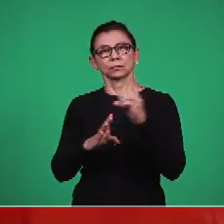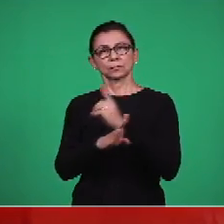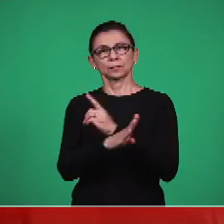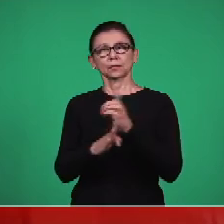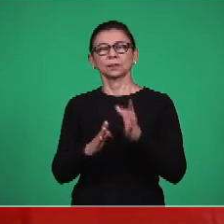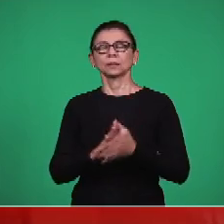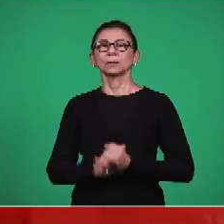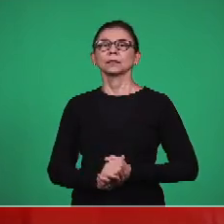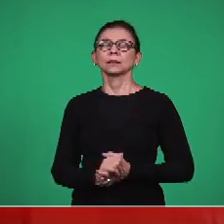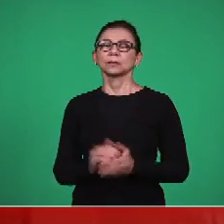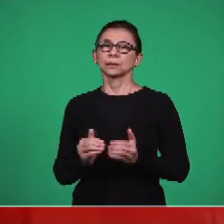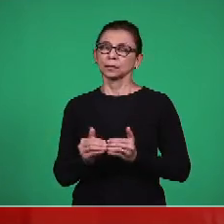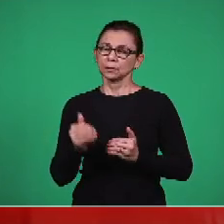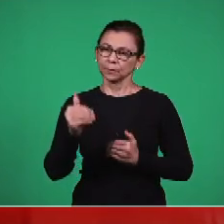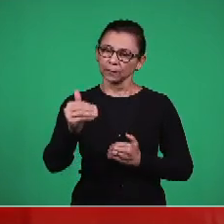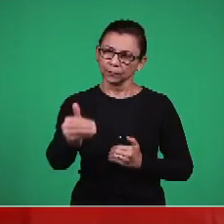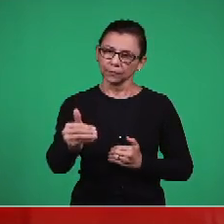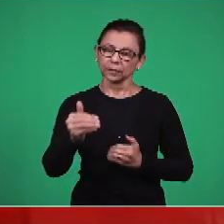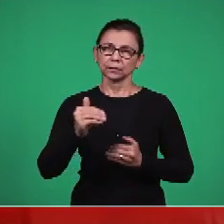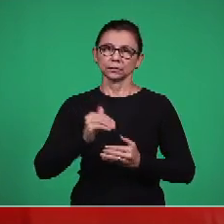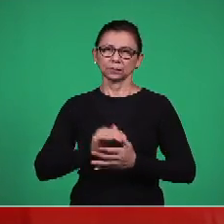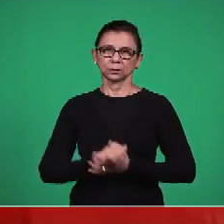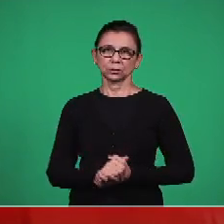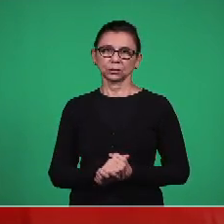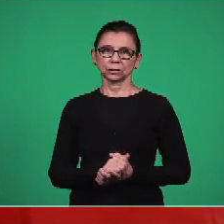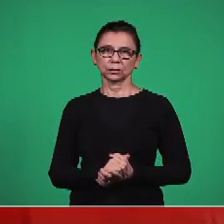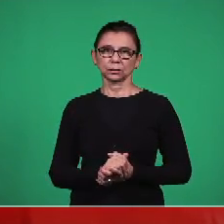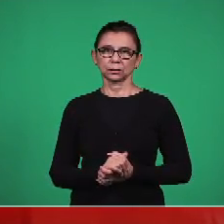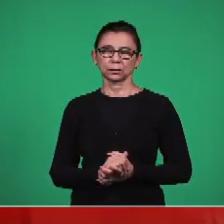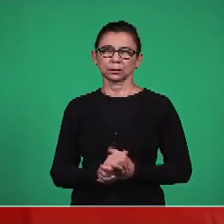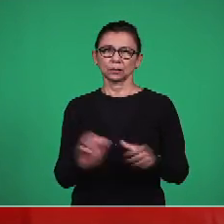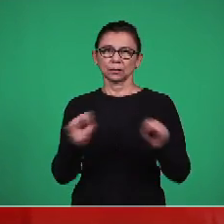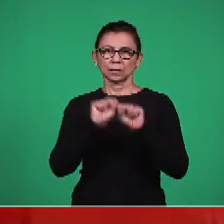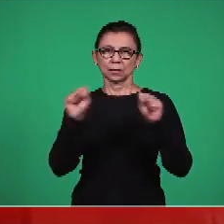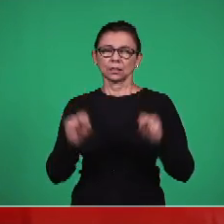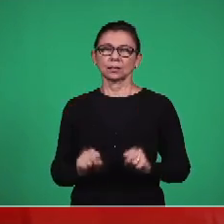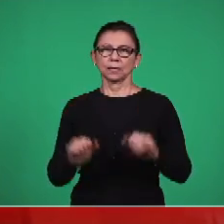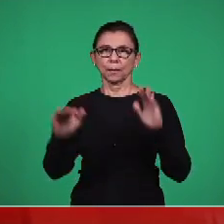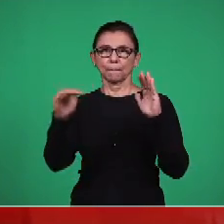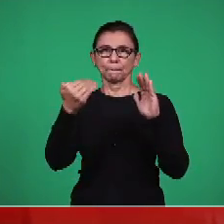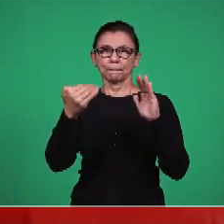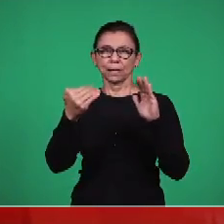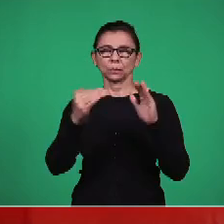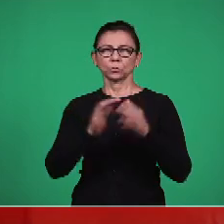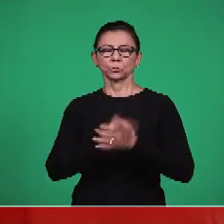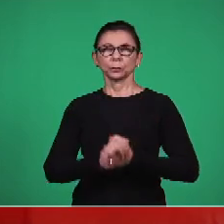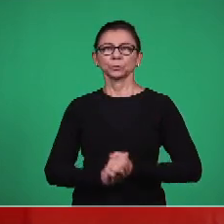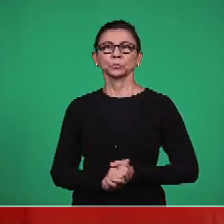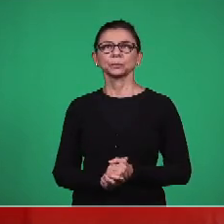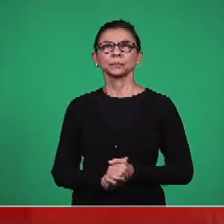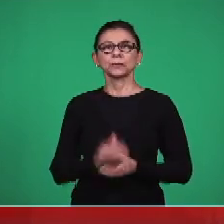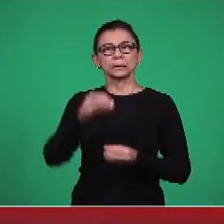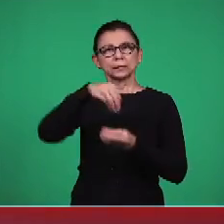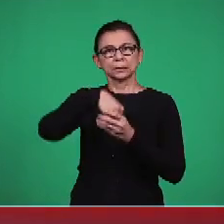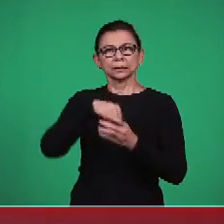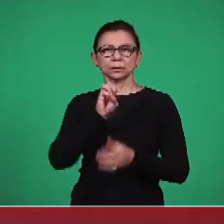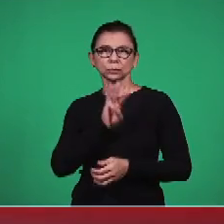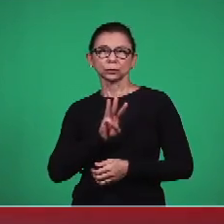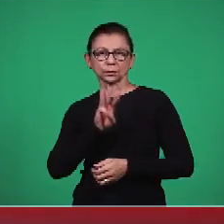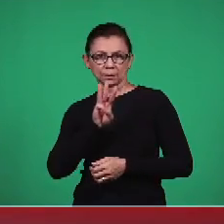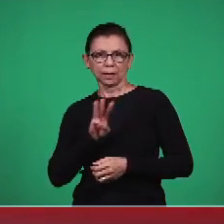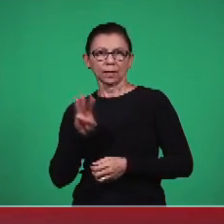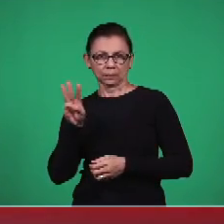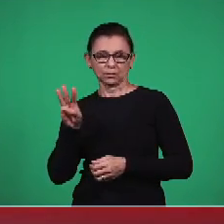A partir de agora, o envio não será feito pelo sistema de e-mail normal. Nós vamos agora, foi criado dentro do site do Satélite